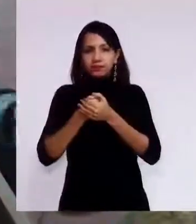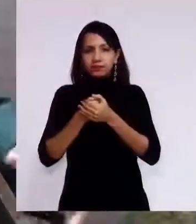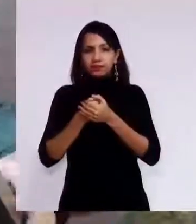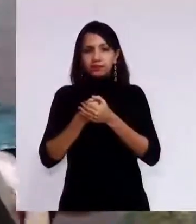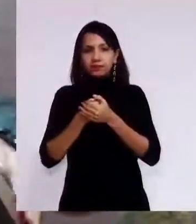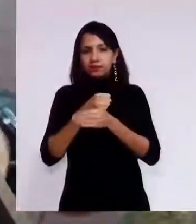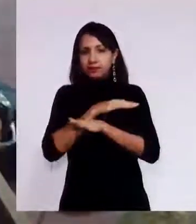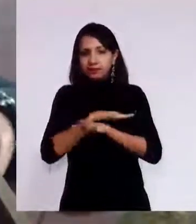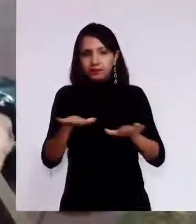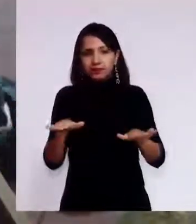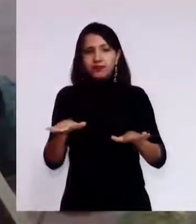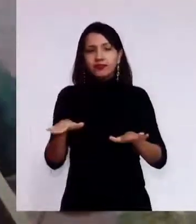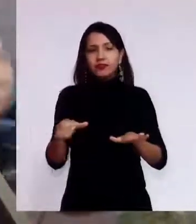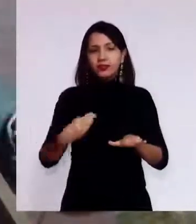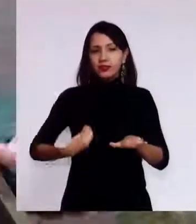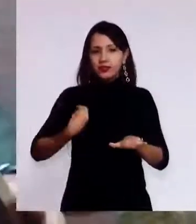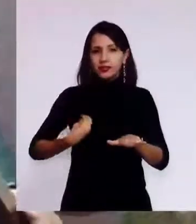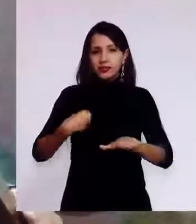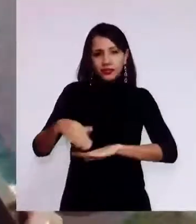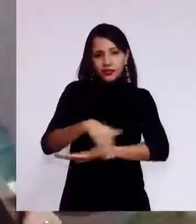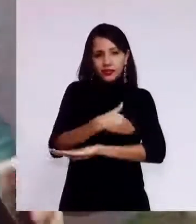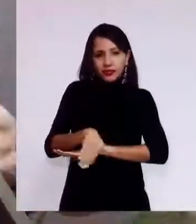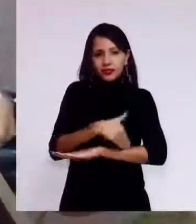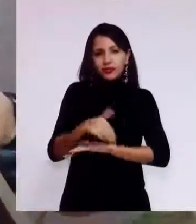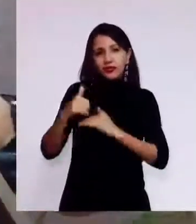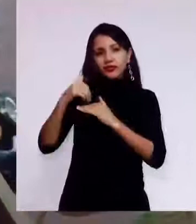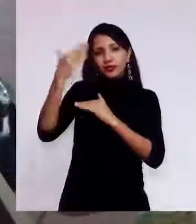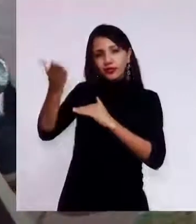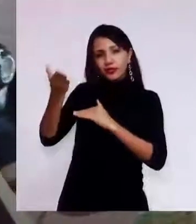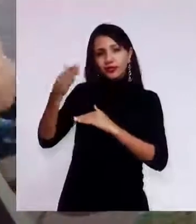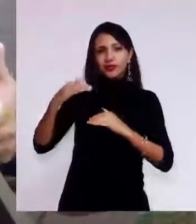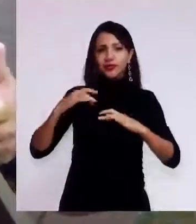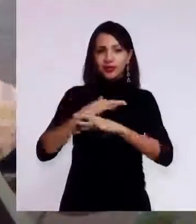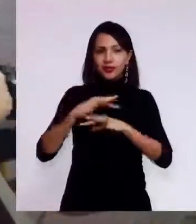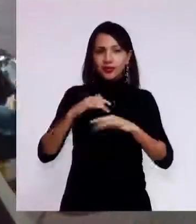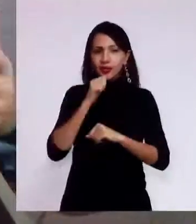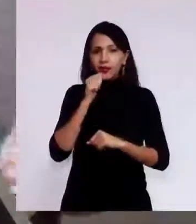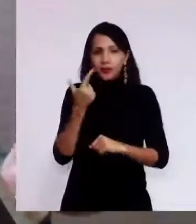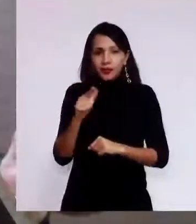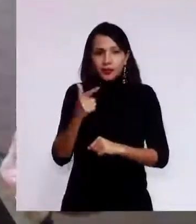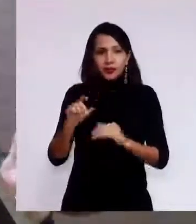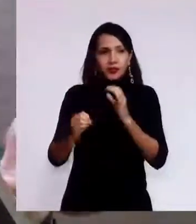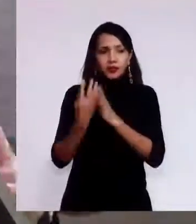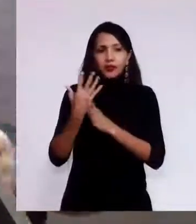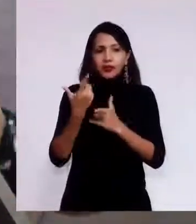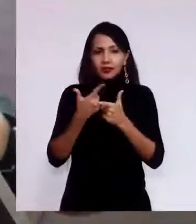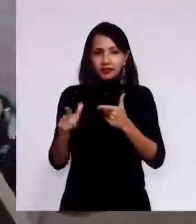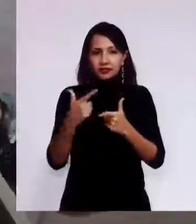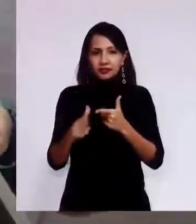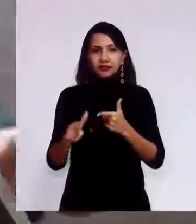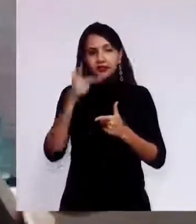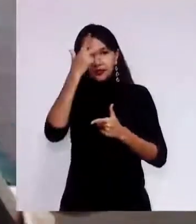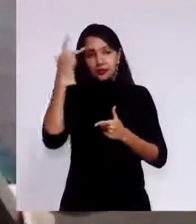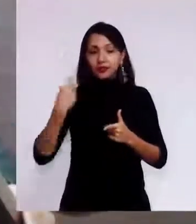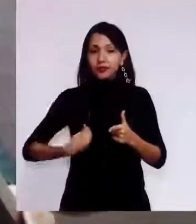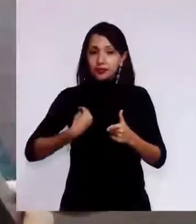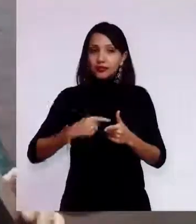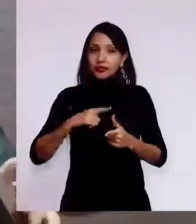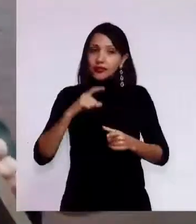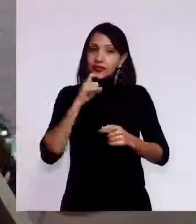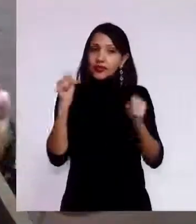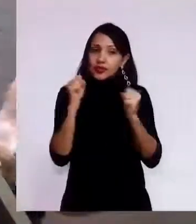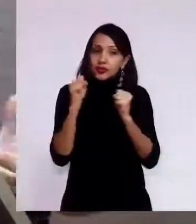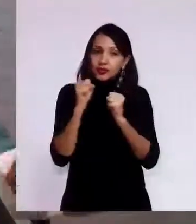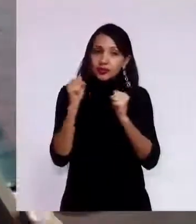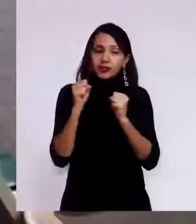é acabar com o morador de rua, ou levar ele para fora da cidade. Mas enquanto a gente não realiza ou não soluciona esse problema, as pessoas estão no frio. Não